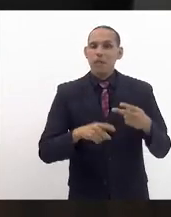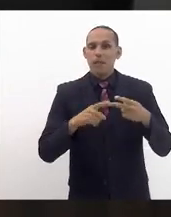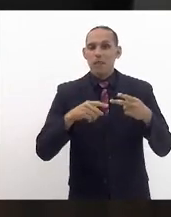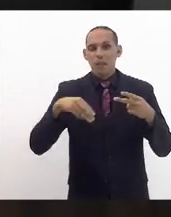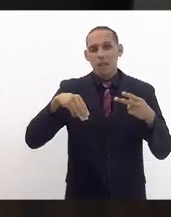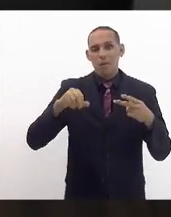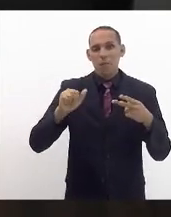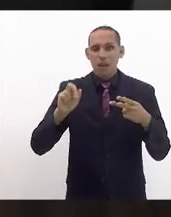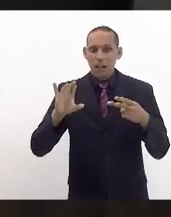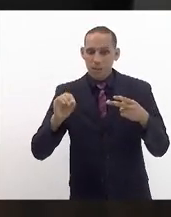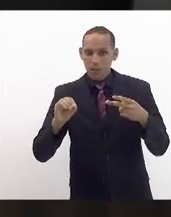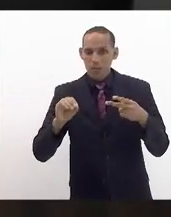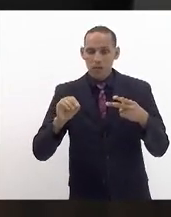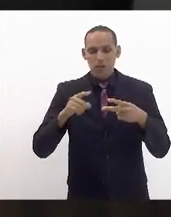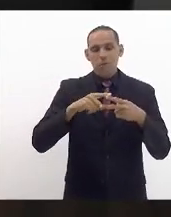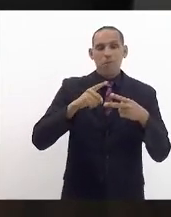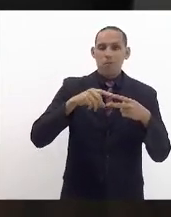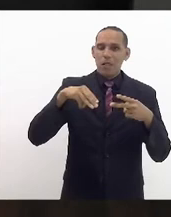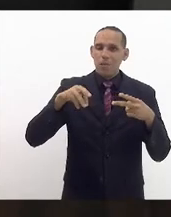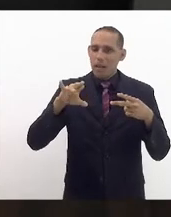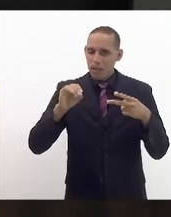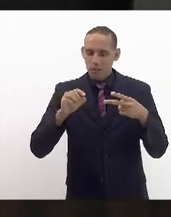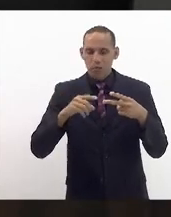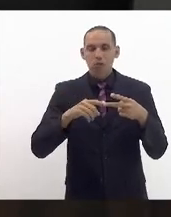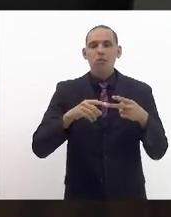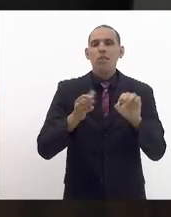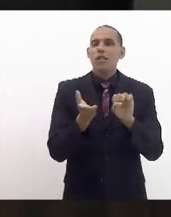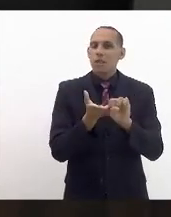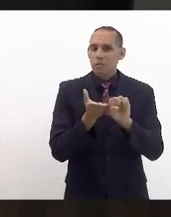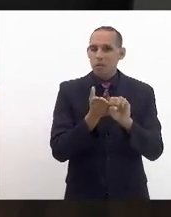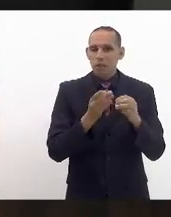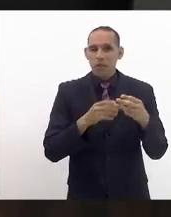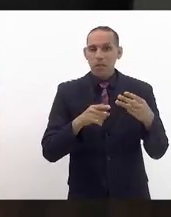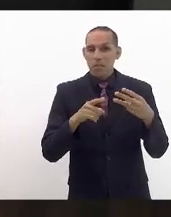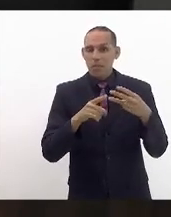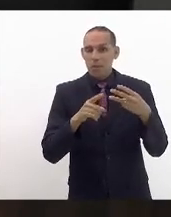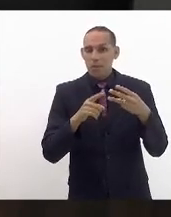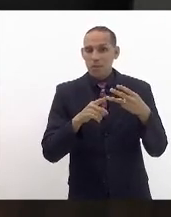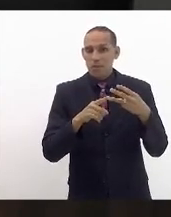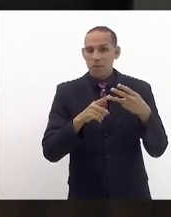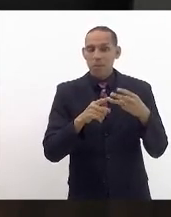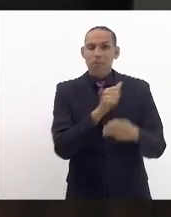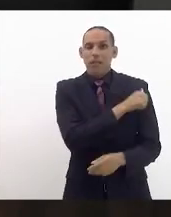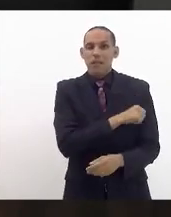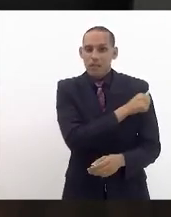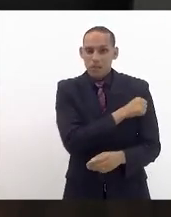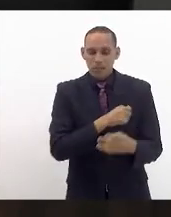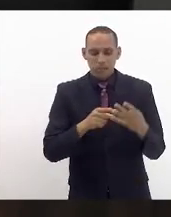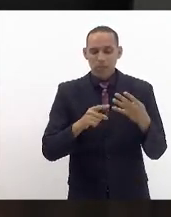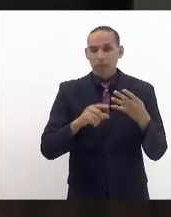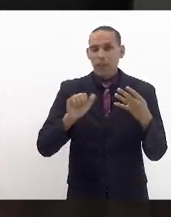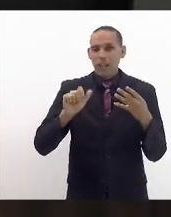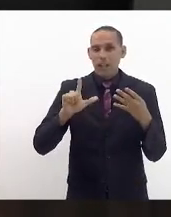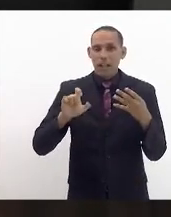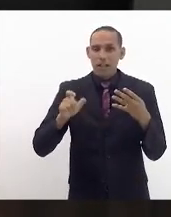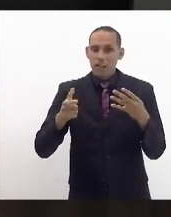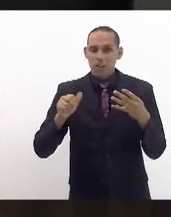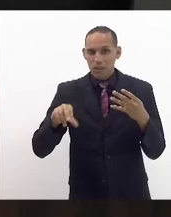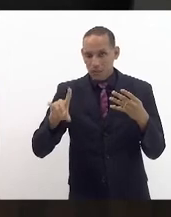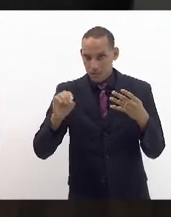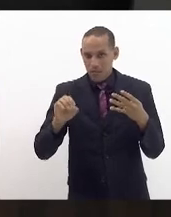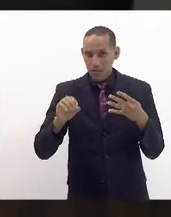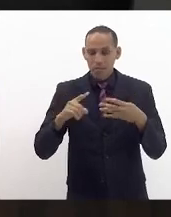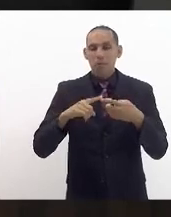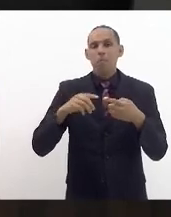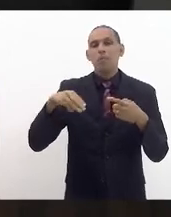Alberto. Em seguida, Samuel, vamos encerrar. A enfermeira e Alexandre, vamos encerrar. Deputado